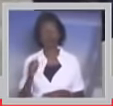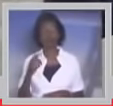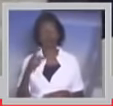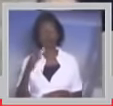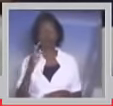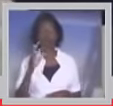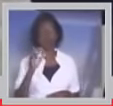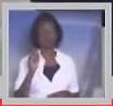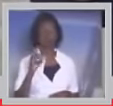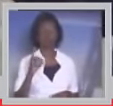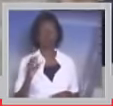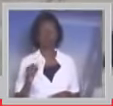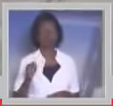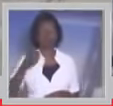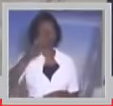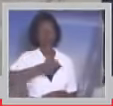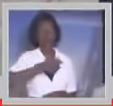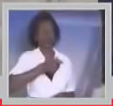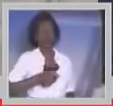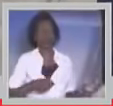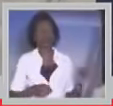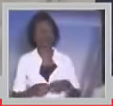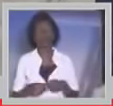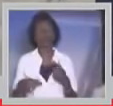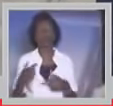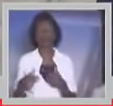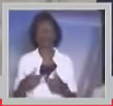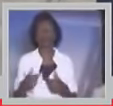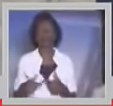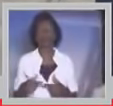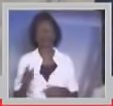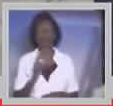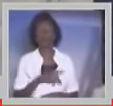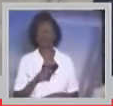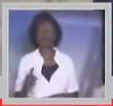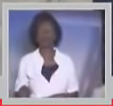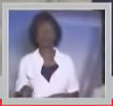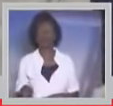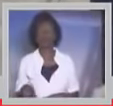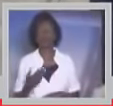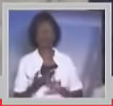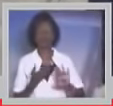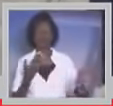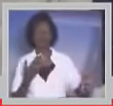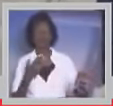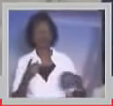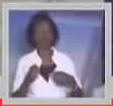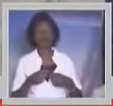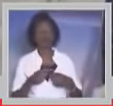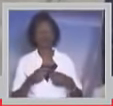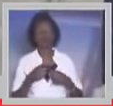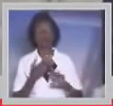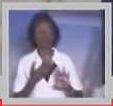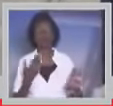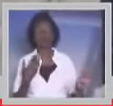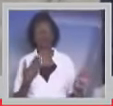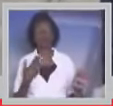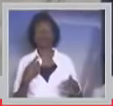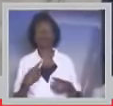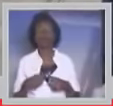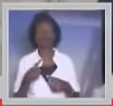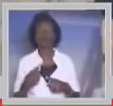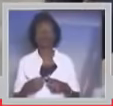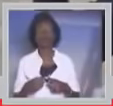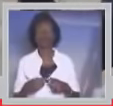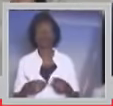obrigadas a voltar para sala de aula professoras que estão afastadas né Por conta